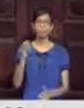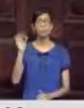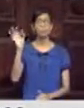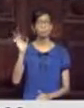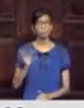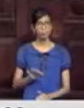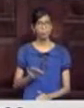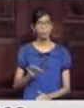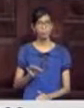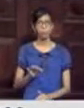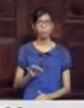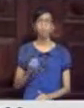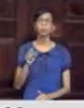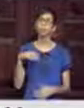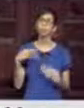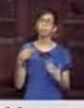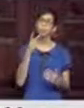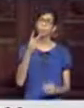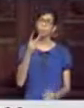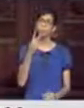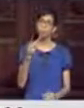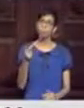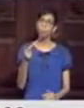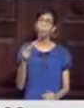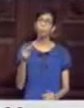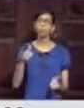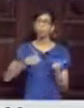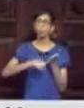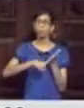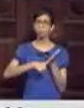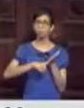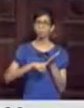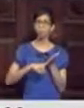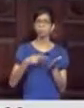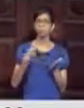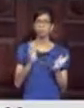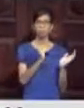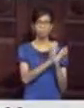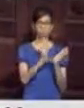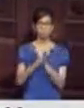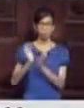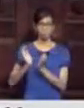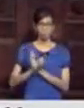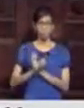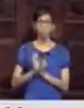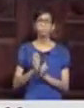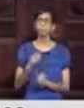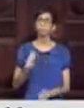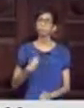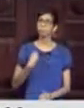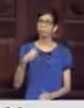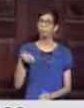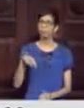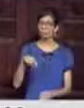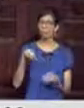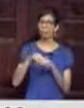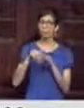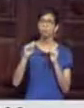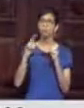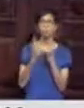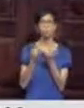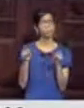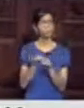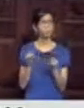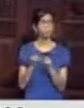30%. E que se diga, com as impressões digitais das facções governistas que atuam aqui dentro também. Não